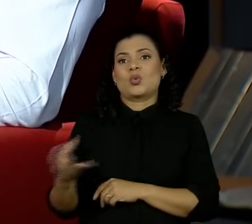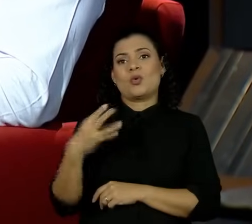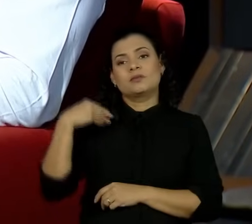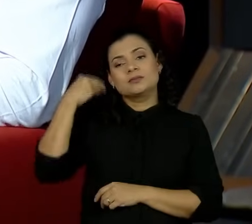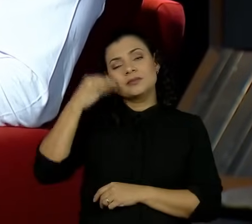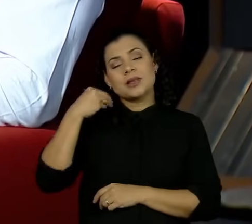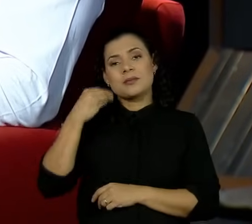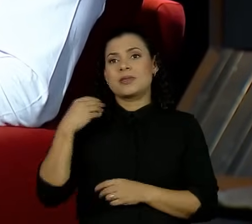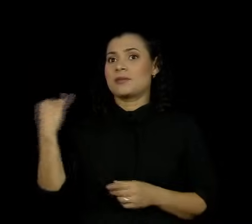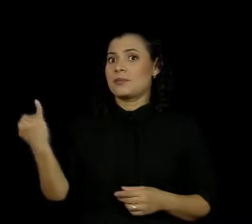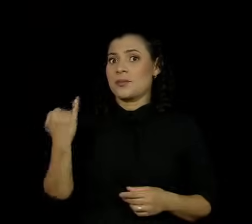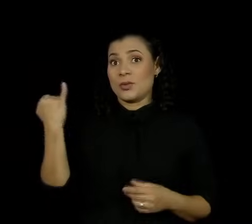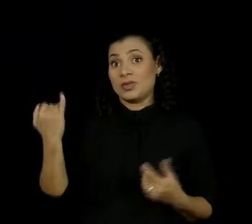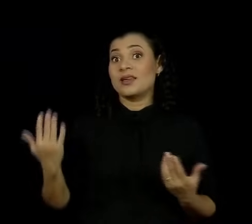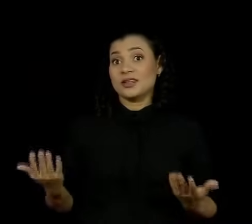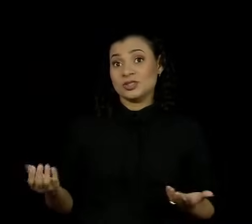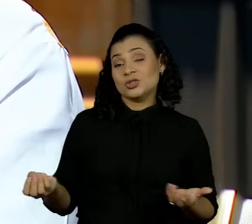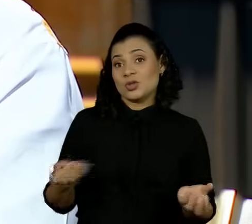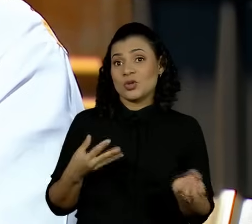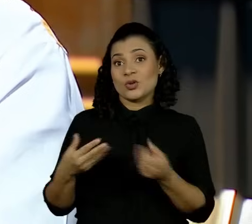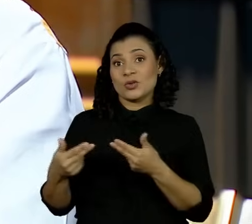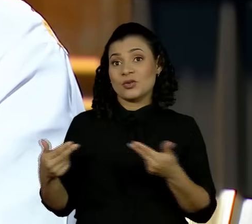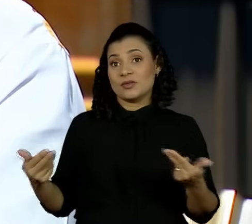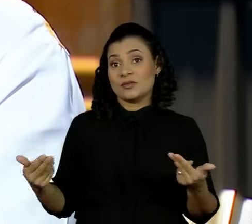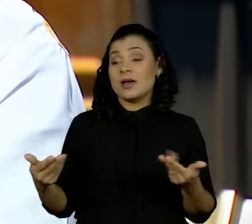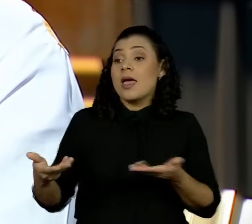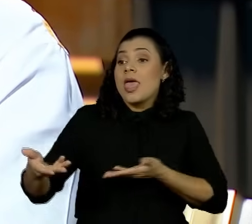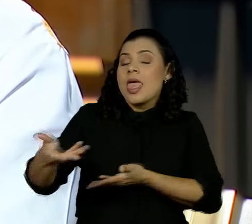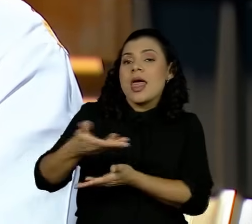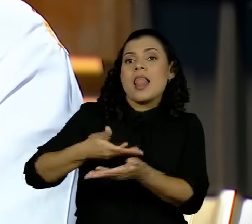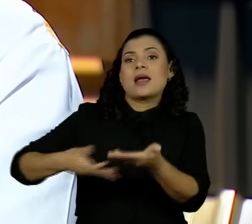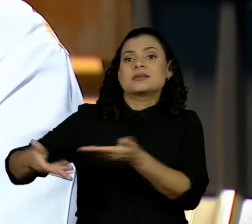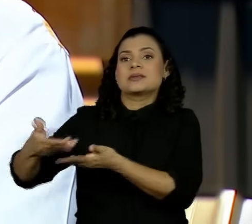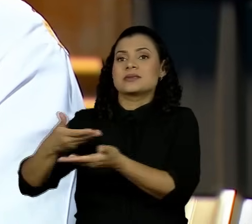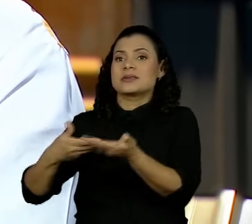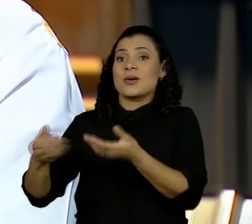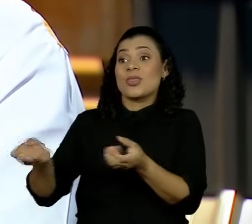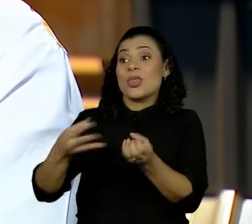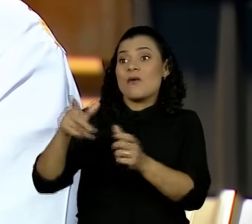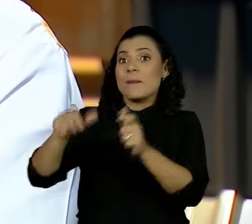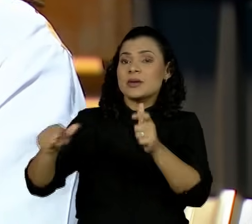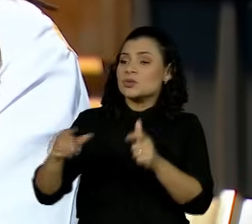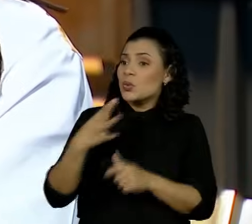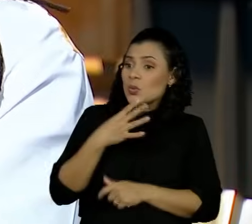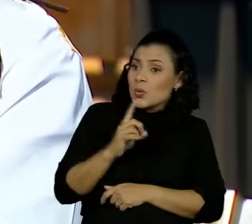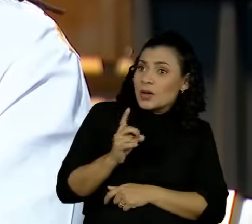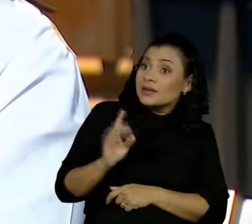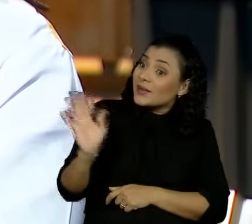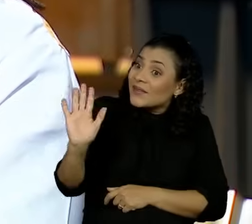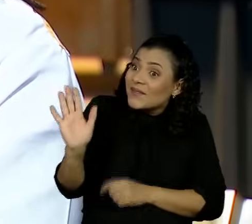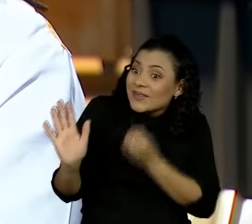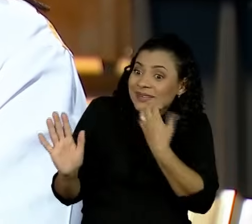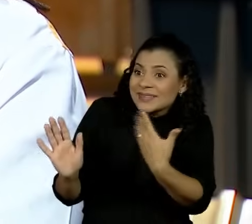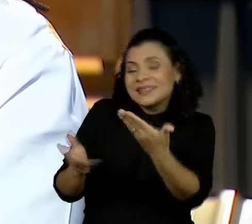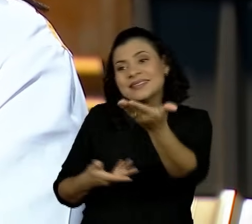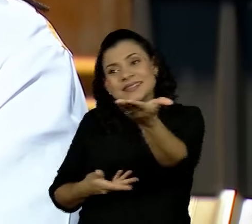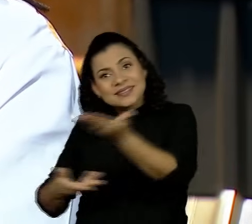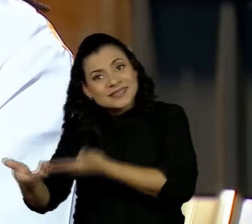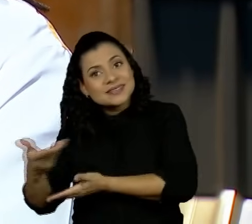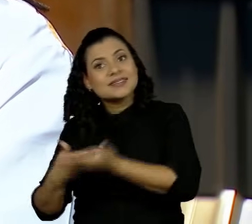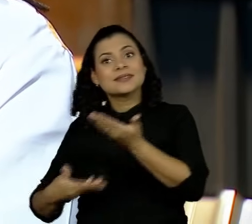Eu acho uma pessoa nova. Uma pessoa, relações novas. ou novos formatos de